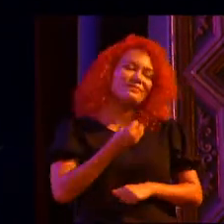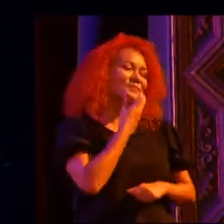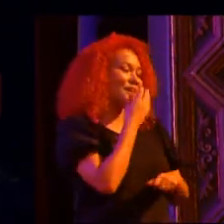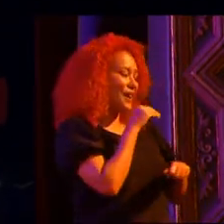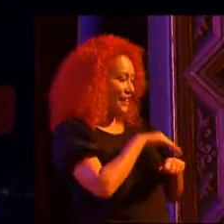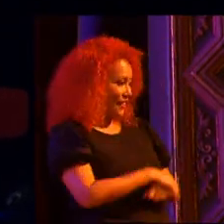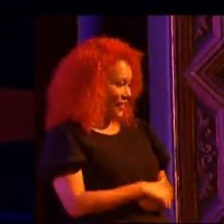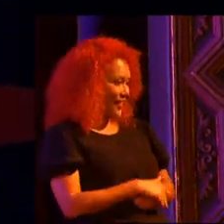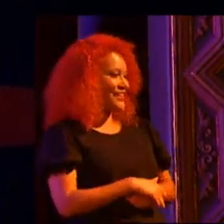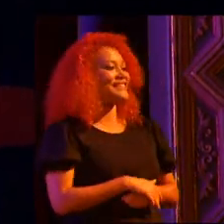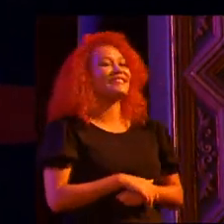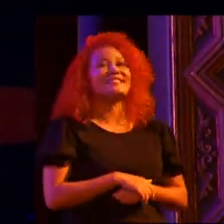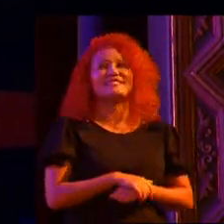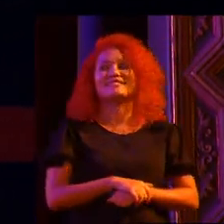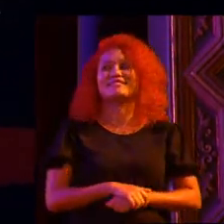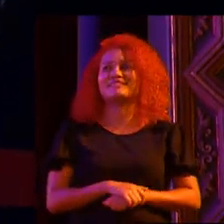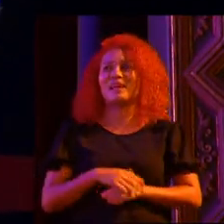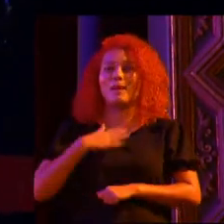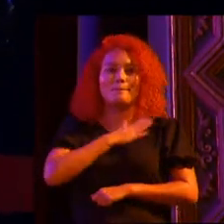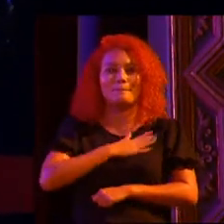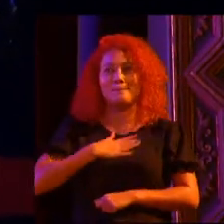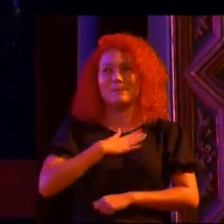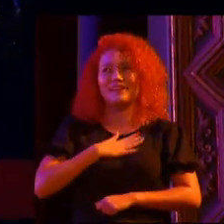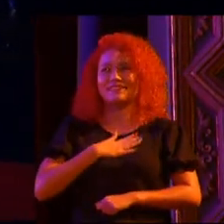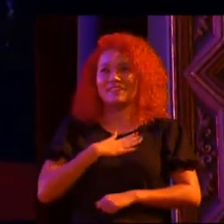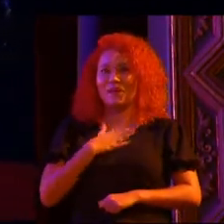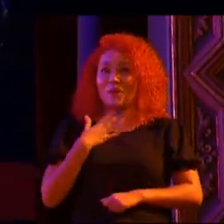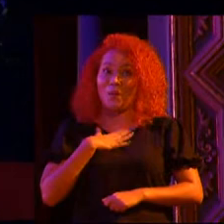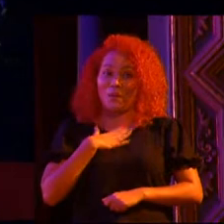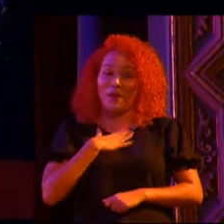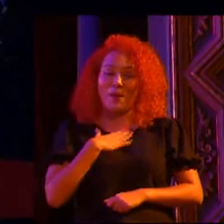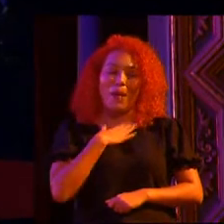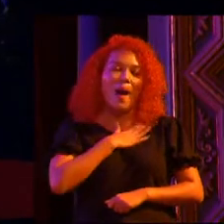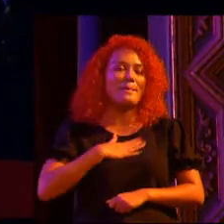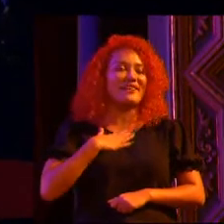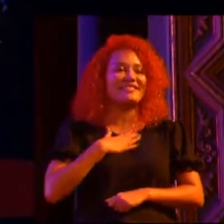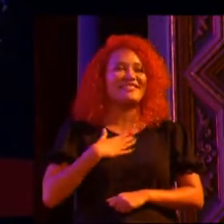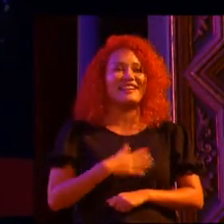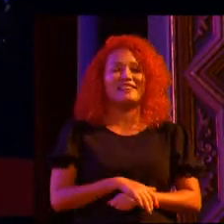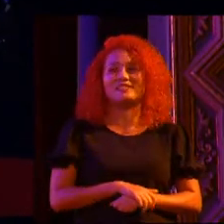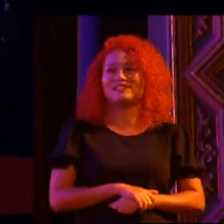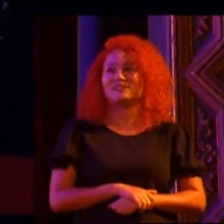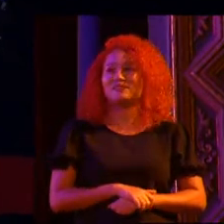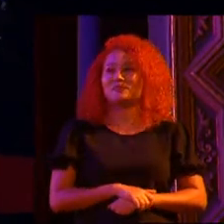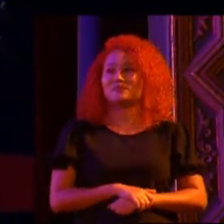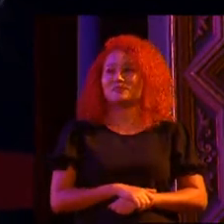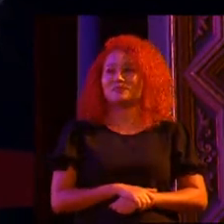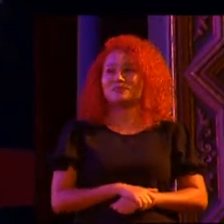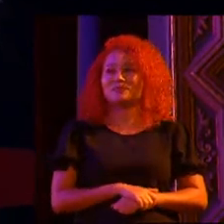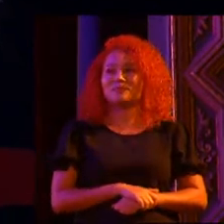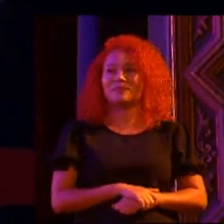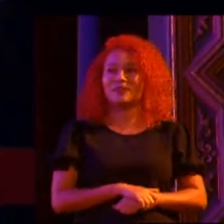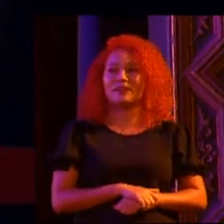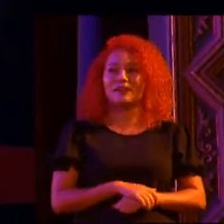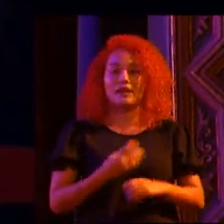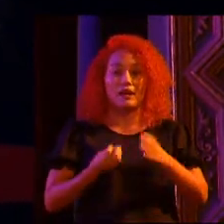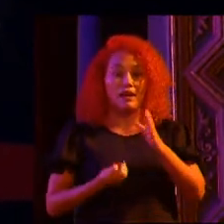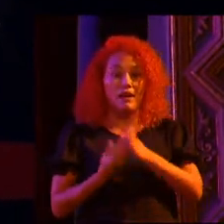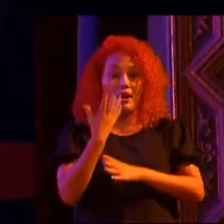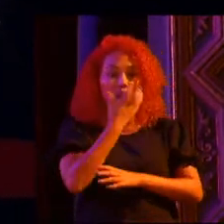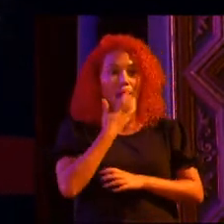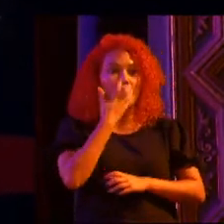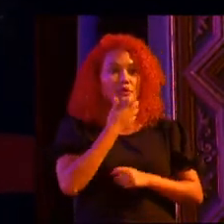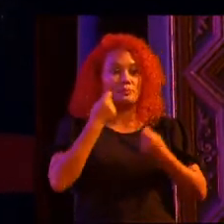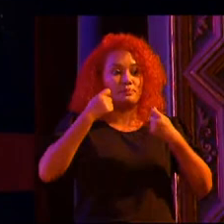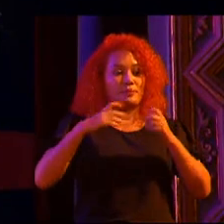Aqui, querida. Tá nervoso? Prazer feliz. O meu, né, potência? Poxa vida. Vamos nessa. A produção musical é uma arte, é